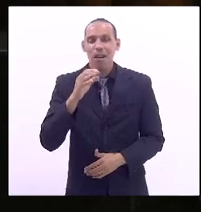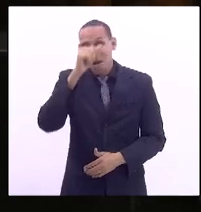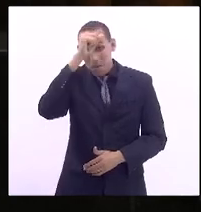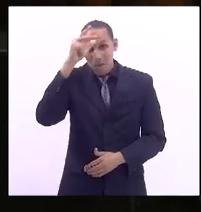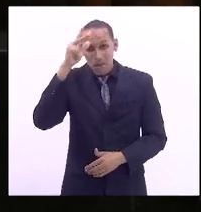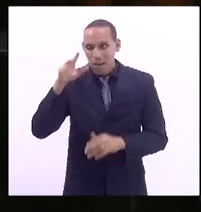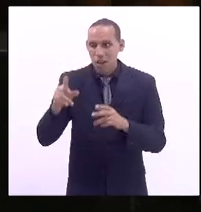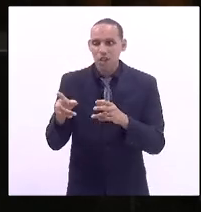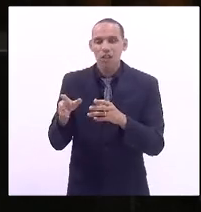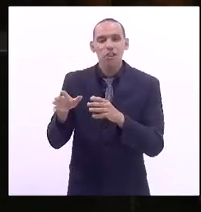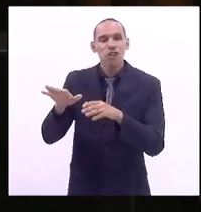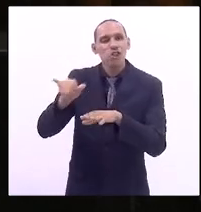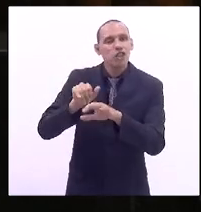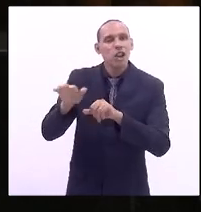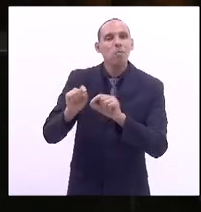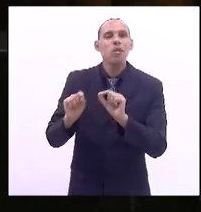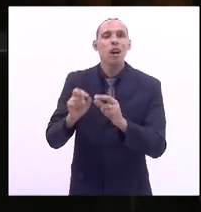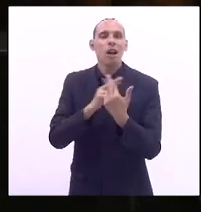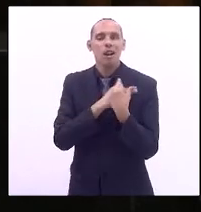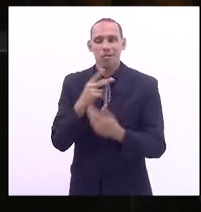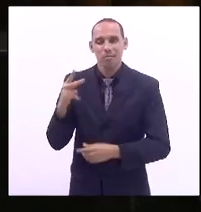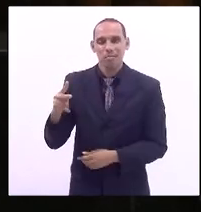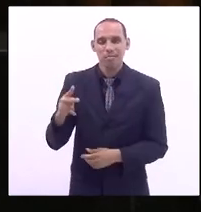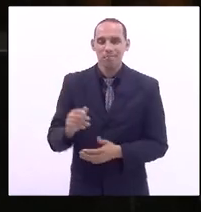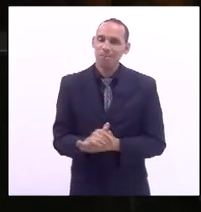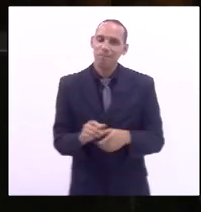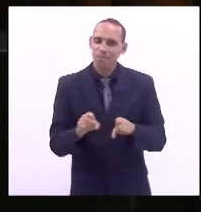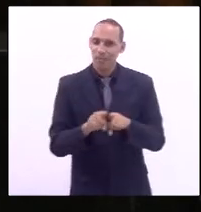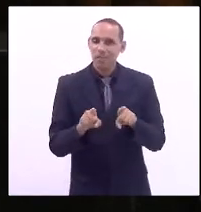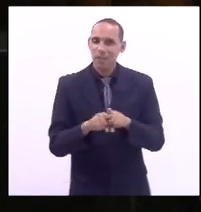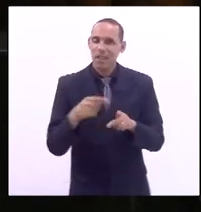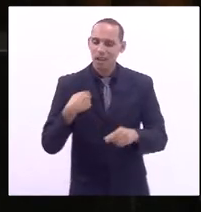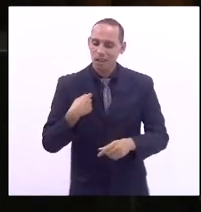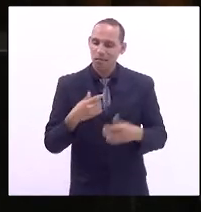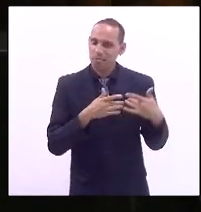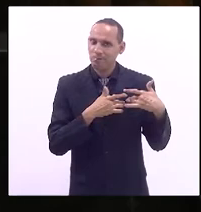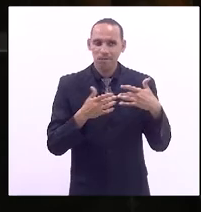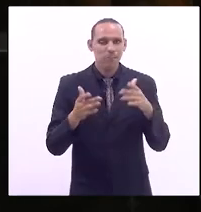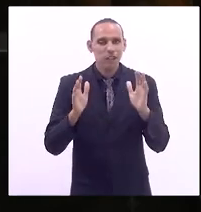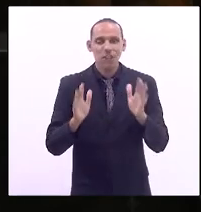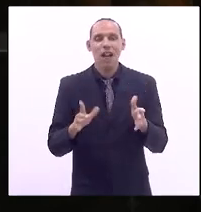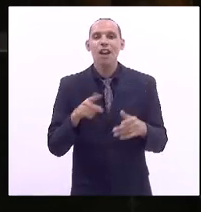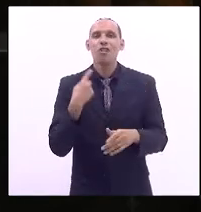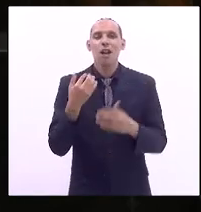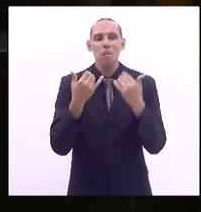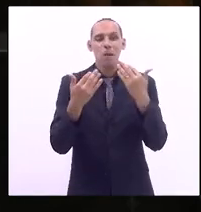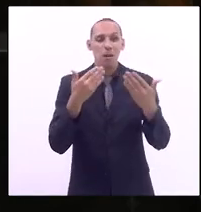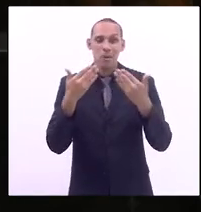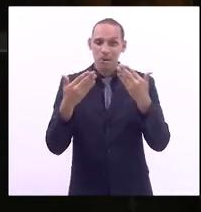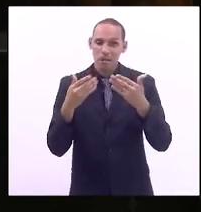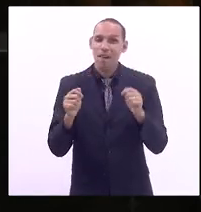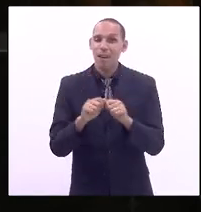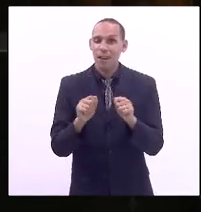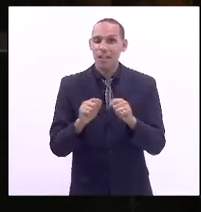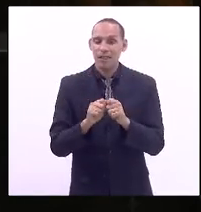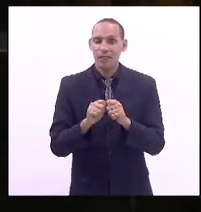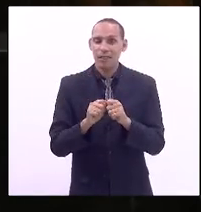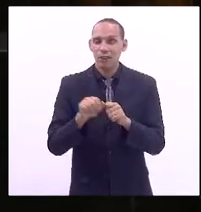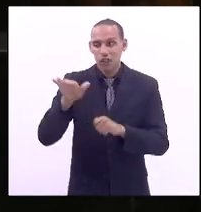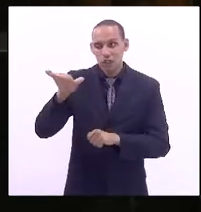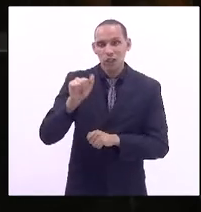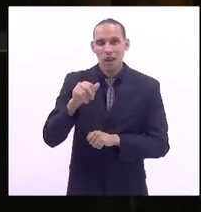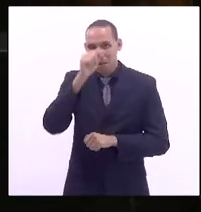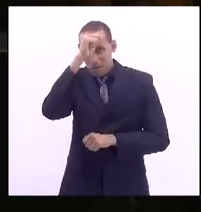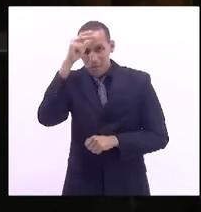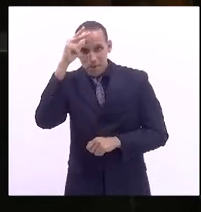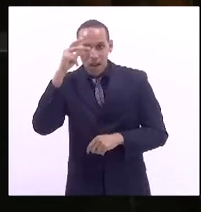prefeitura a sua responsabilidade Inclusive eu já me ponho à disposição da gente fazer uma audiência pública chamando a